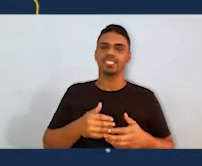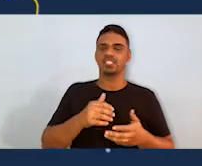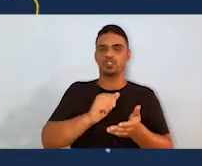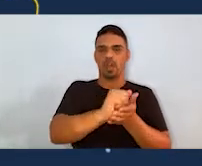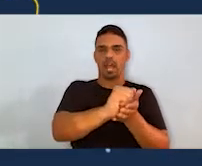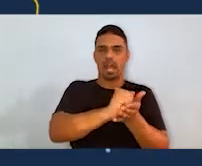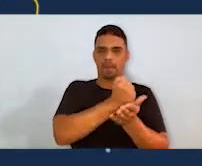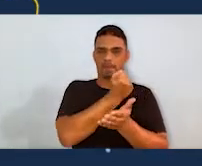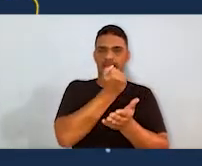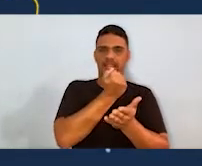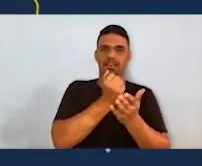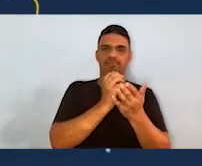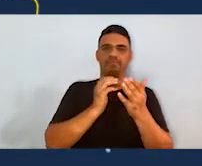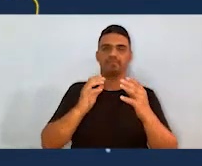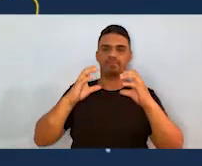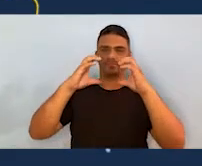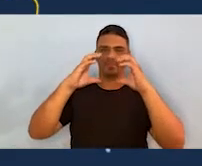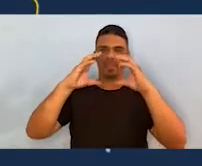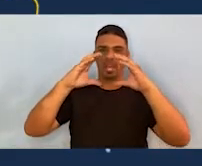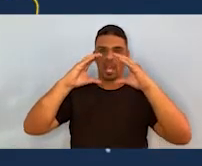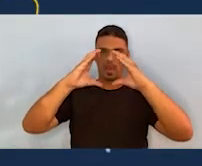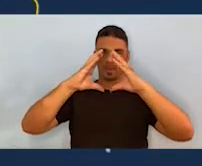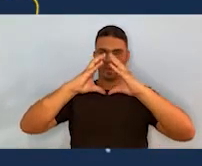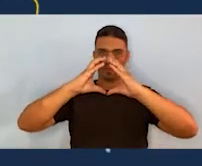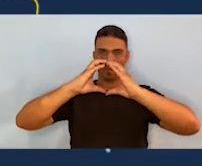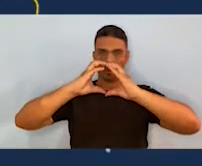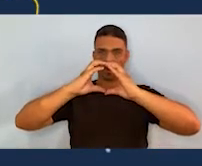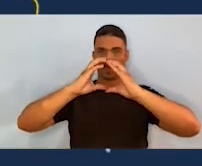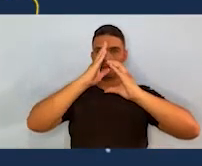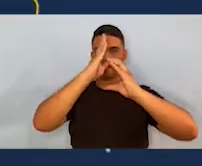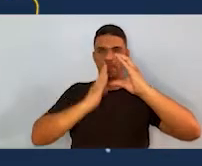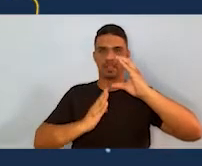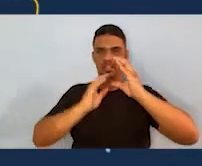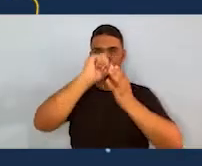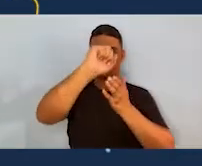deletar aqui metade, porque a outra metade eu vou copiar. Eu vou